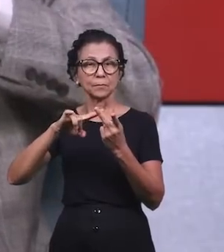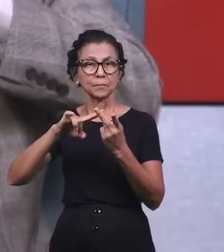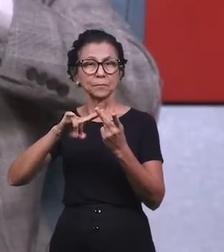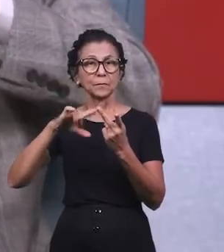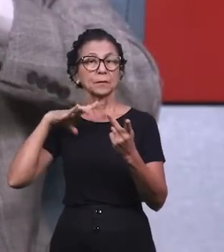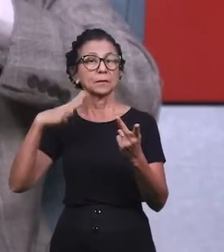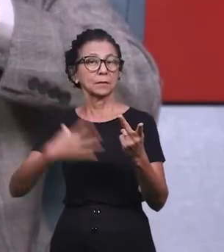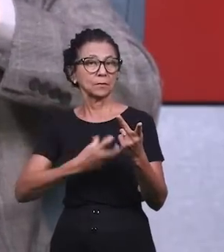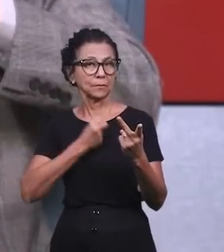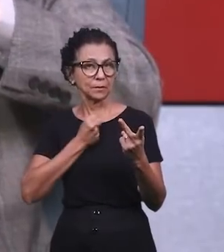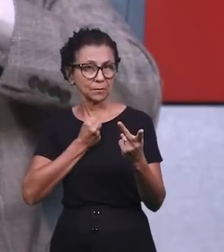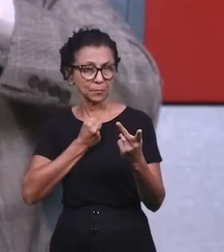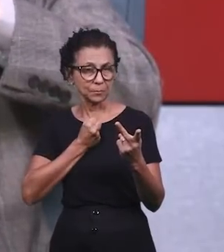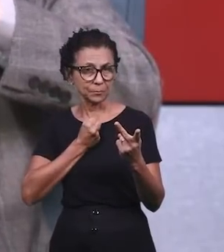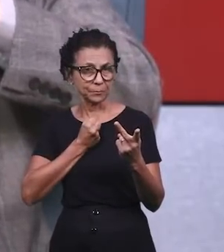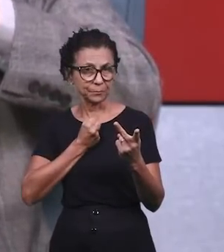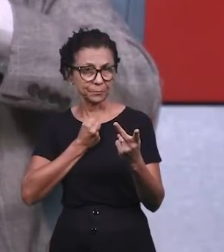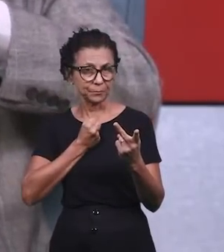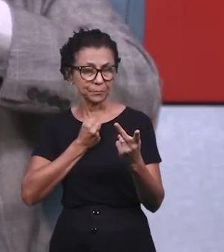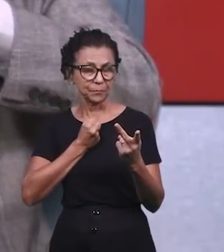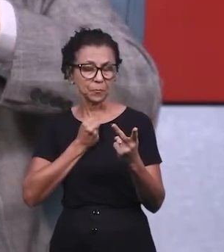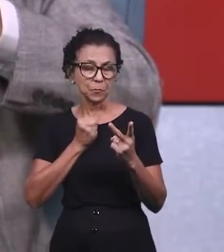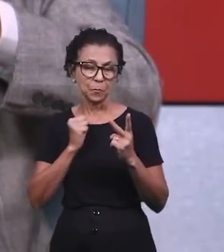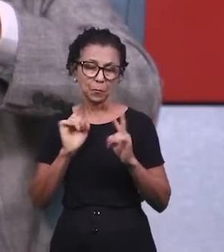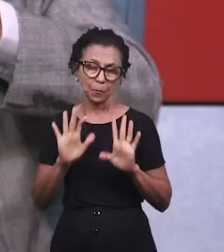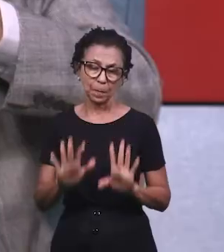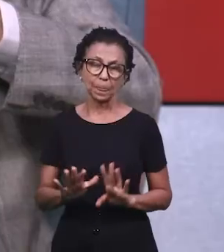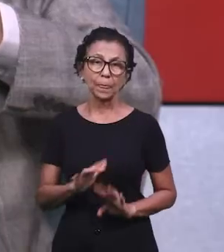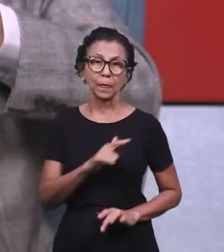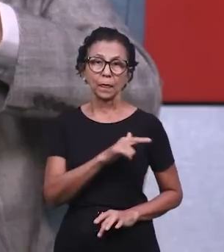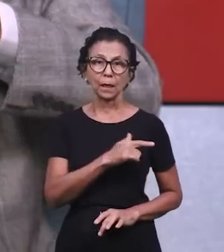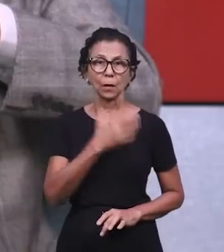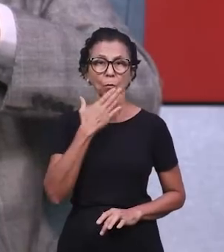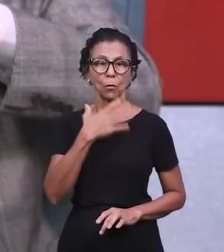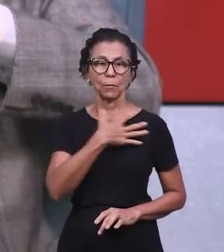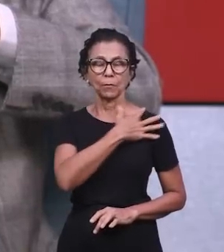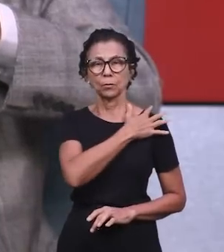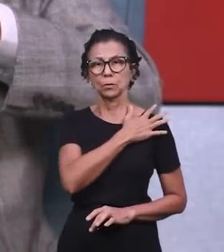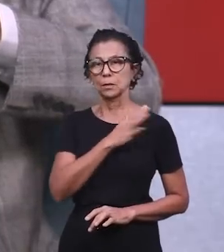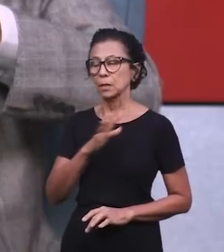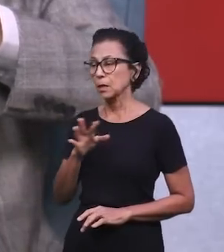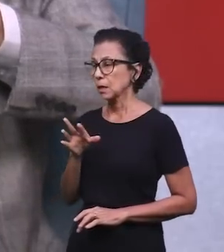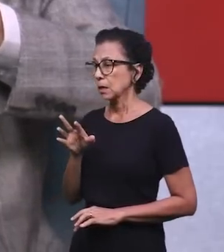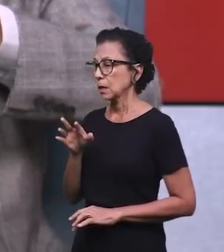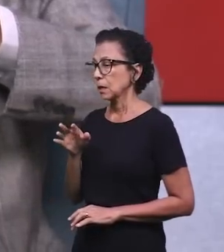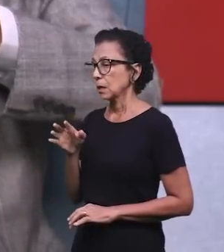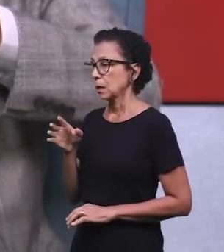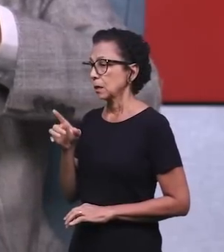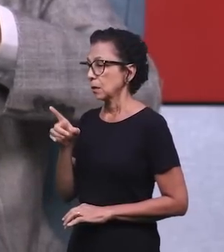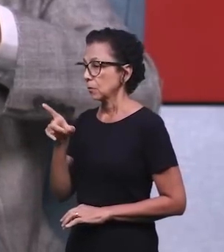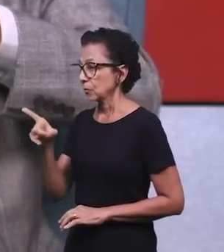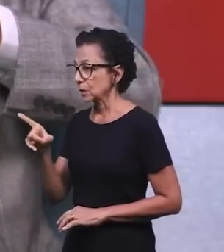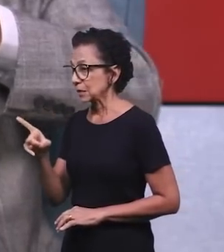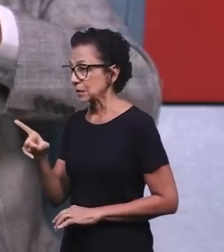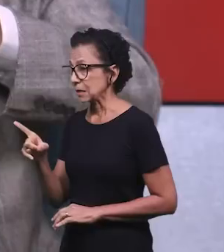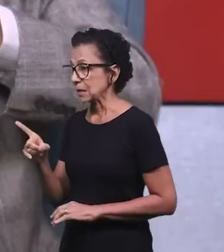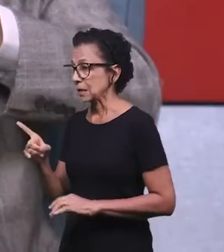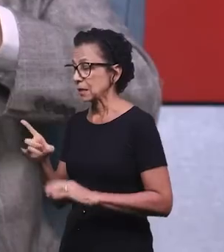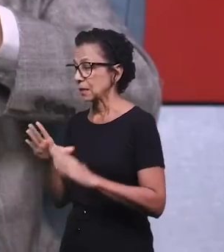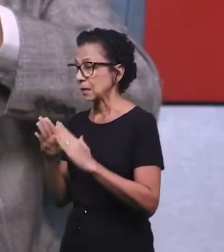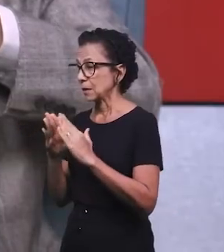Então, o que ele diz ali? Eu não sou digno de que o Senhor entre na minha casa, mas uma palavra